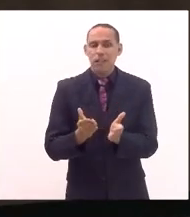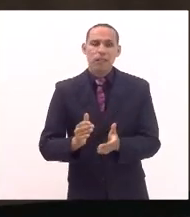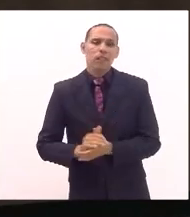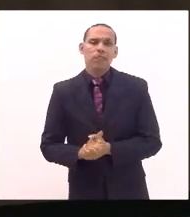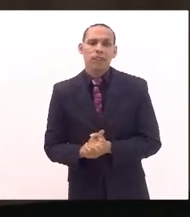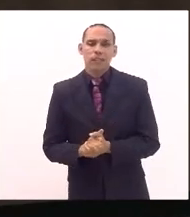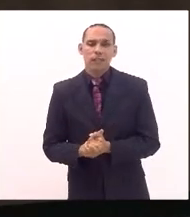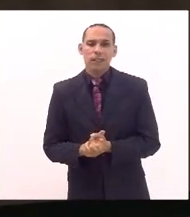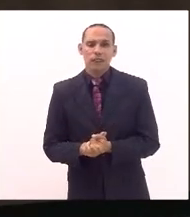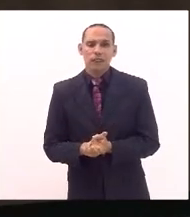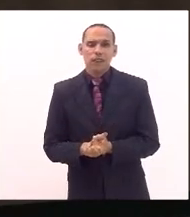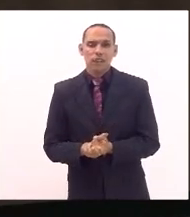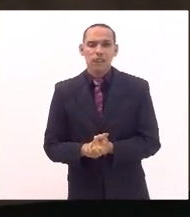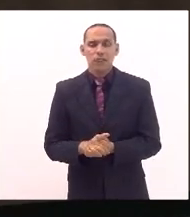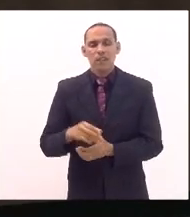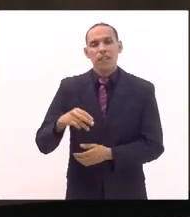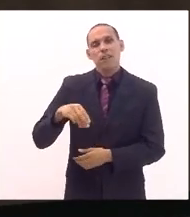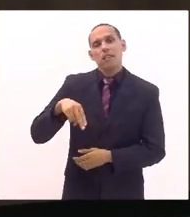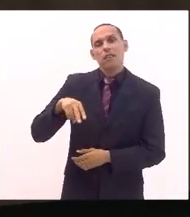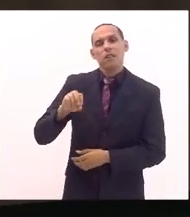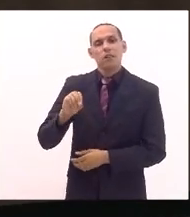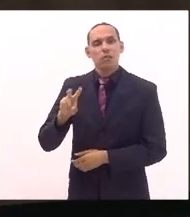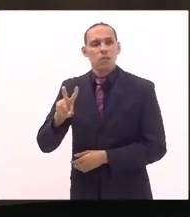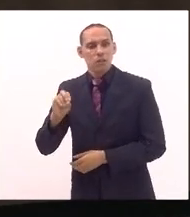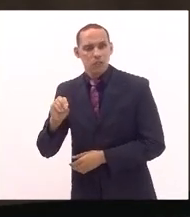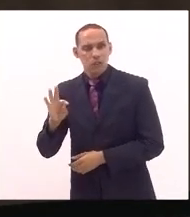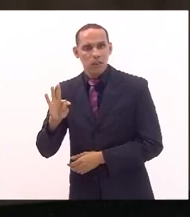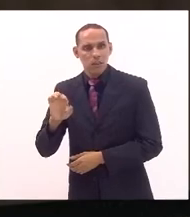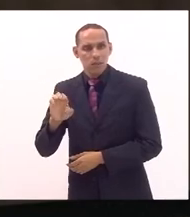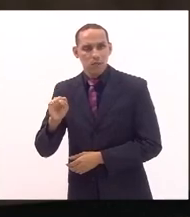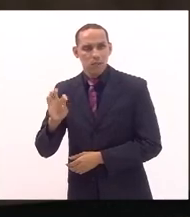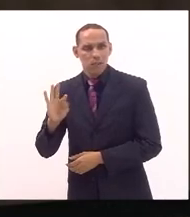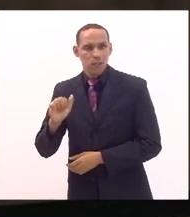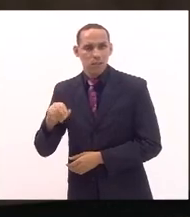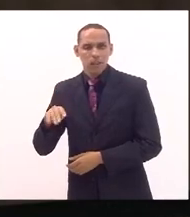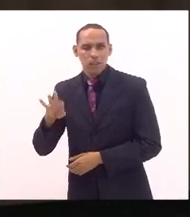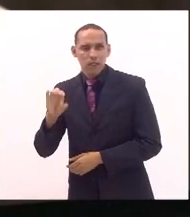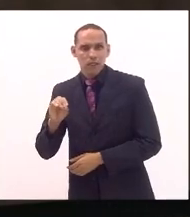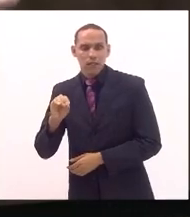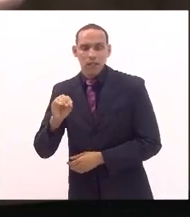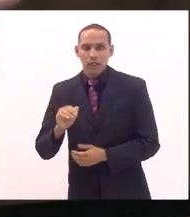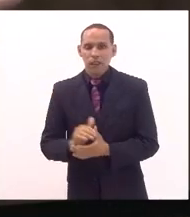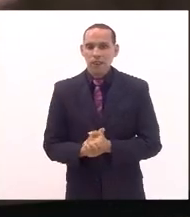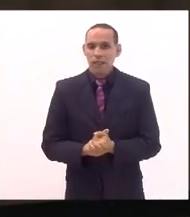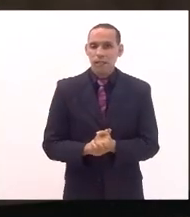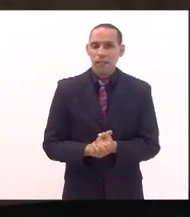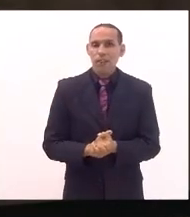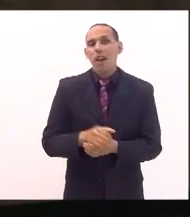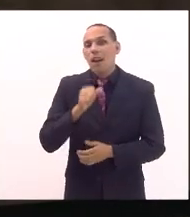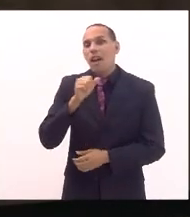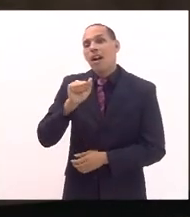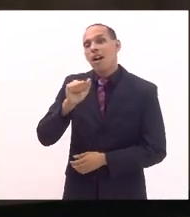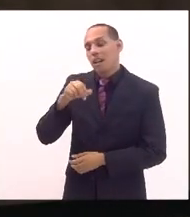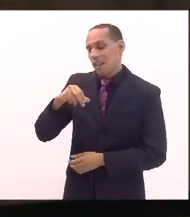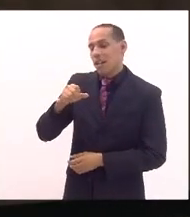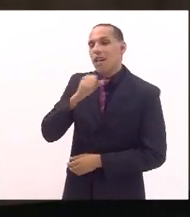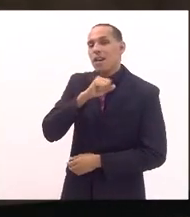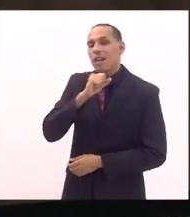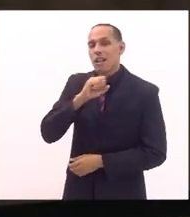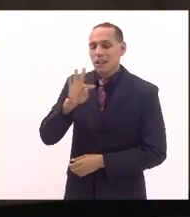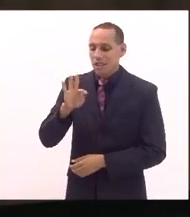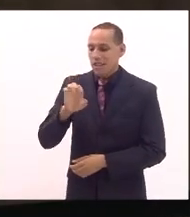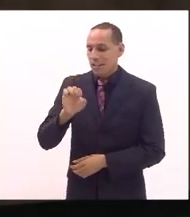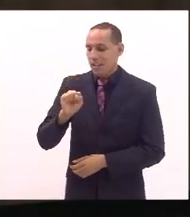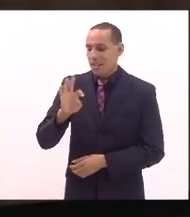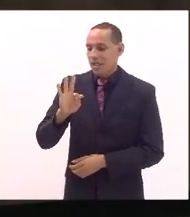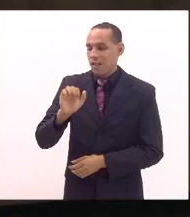Novo Testamento tem mais de dois mil anos e o antigo testamento se perdeu